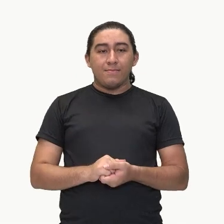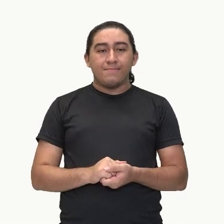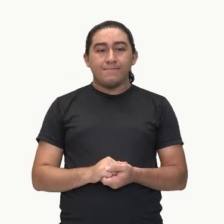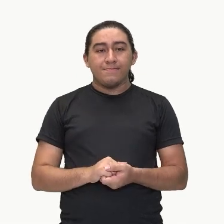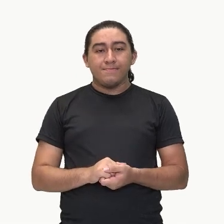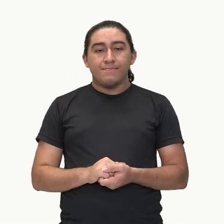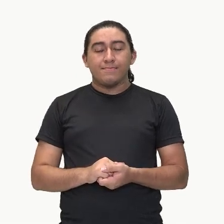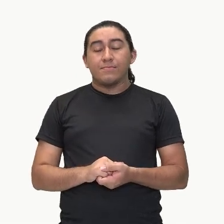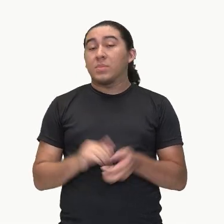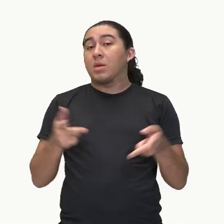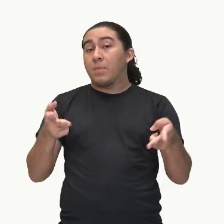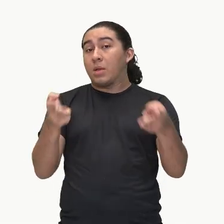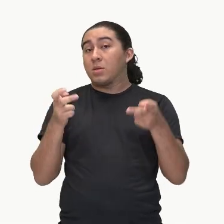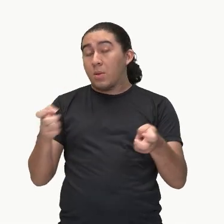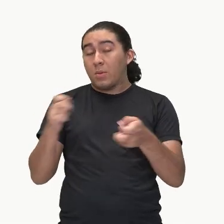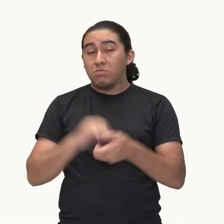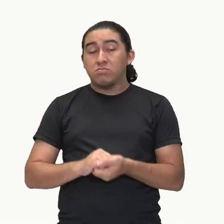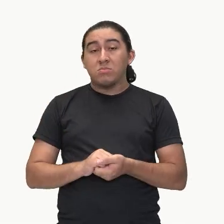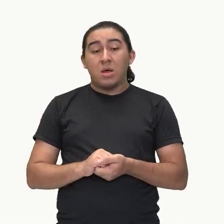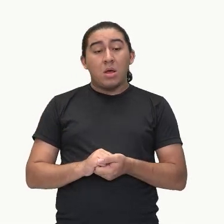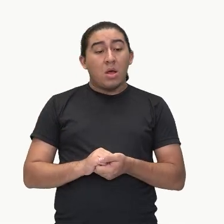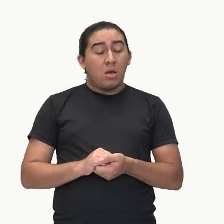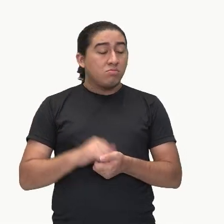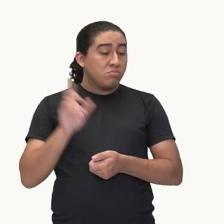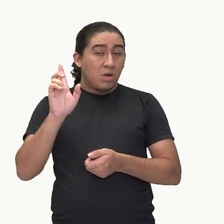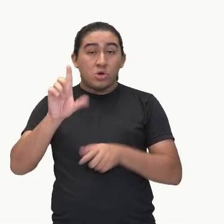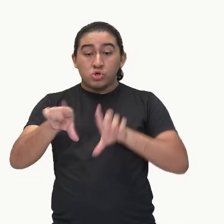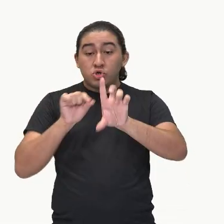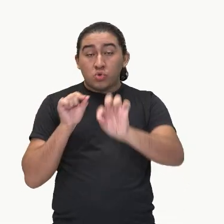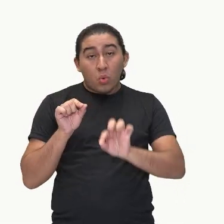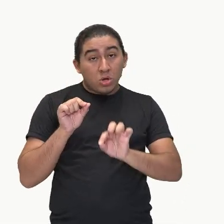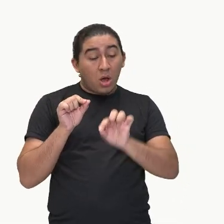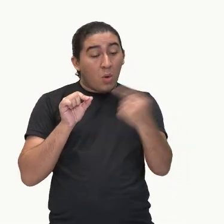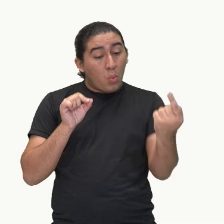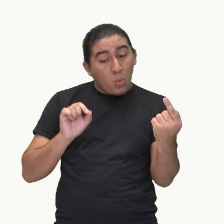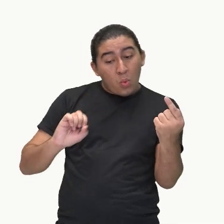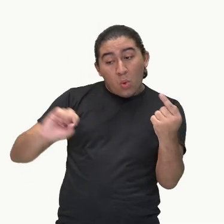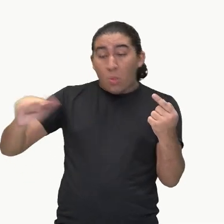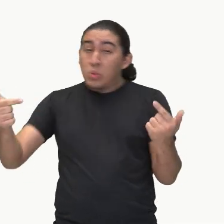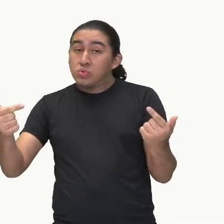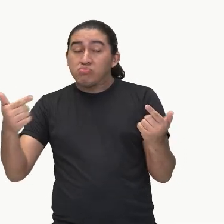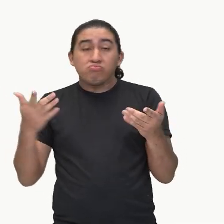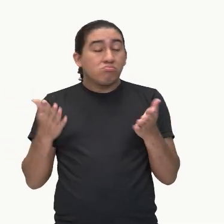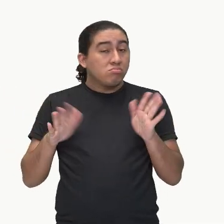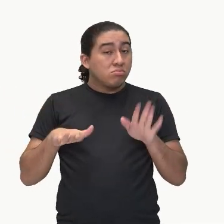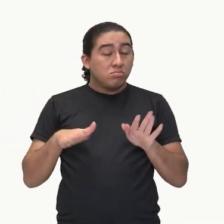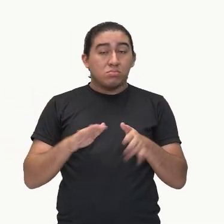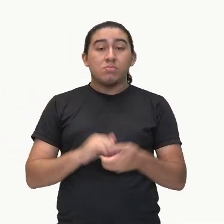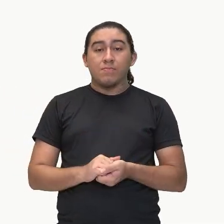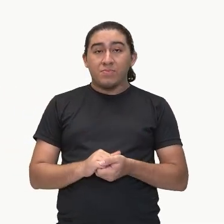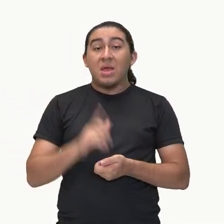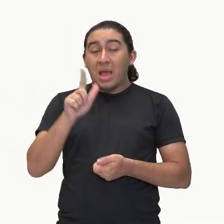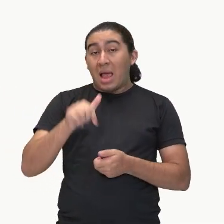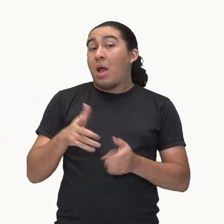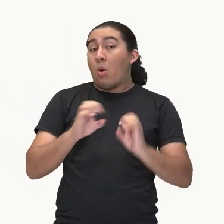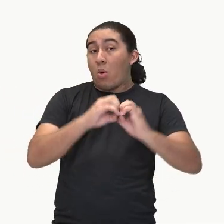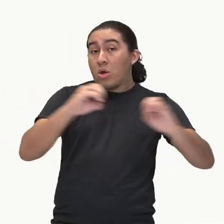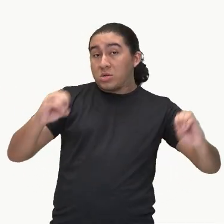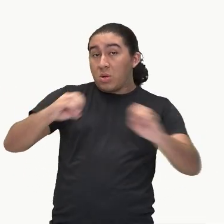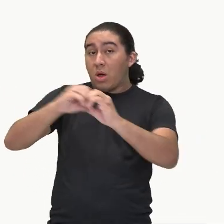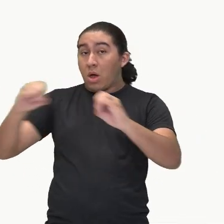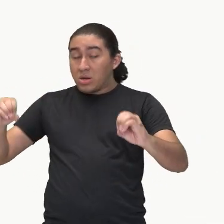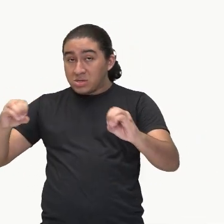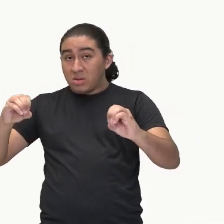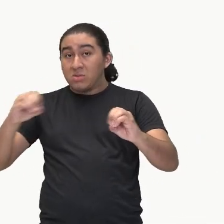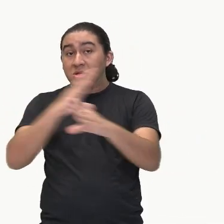pessoal, percebam que ou é uma coisa ou é outra. Isso aqui é um período composto? Sim, eu tenho uma primeira oração,